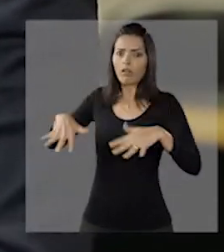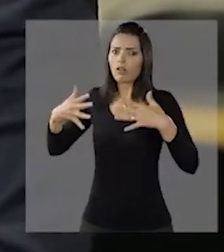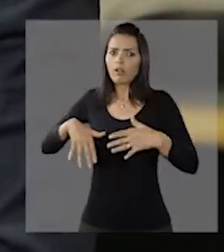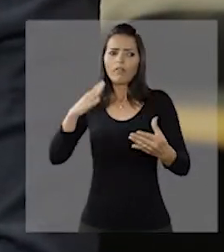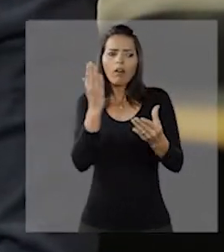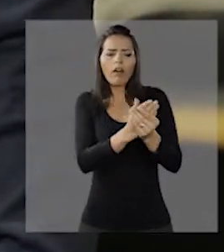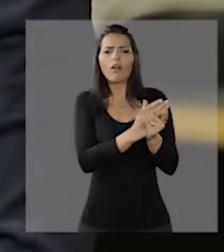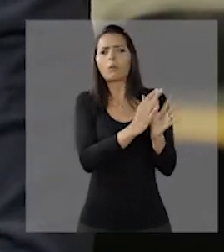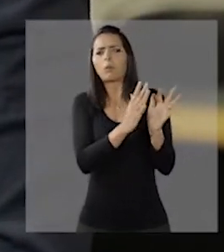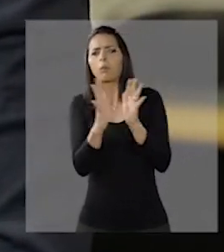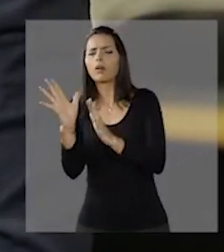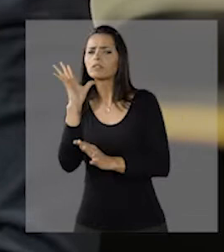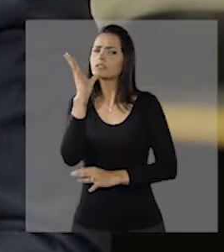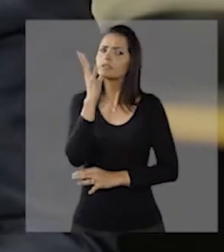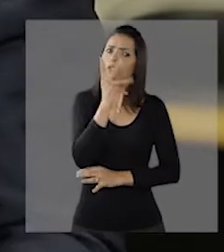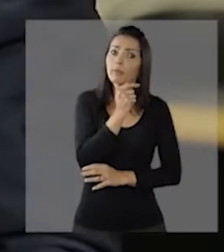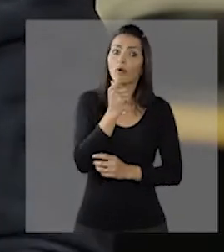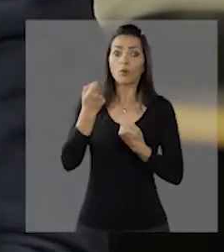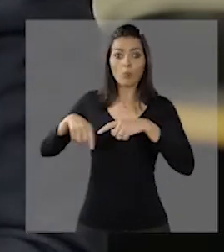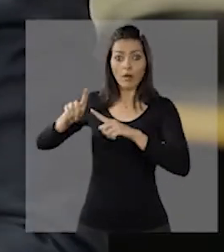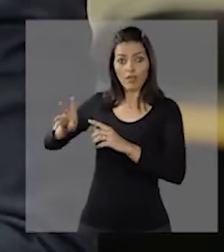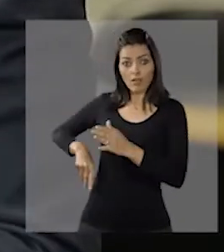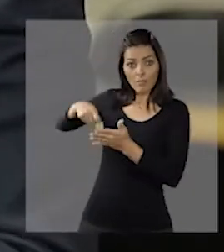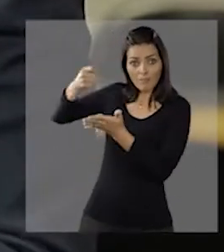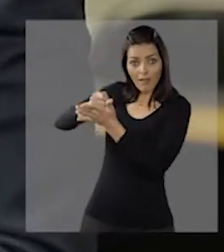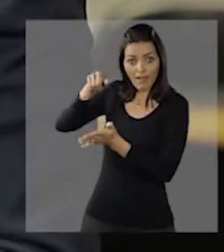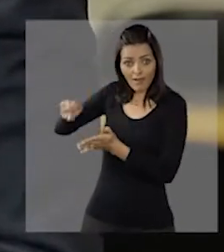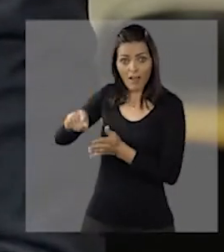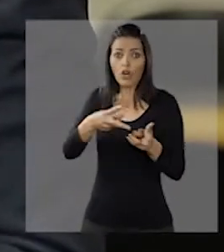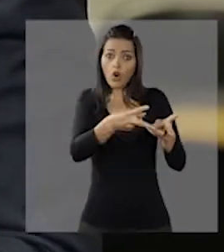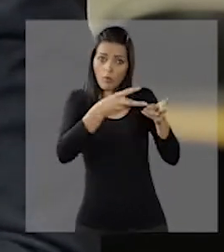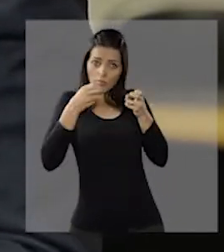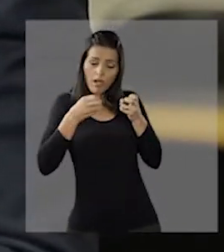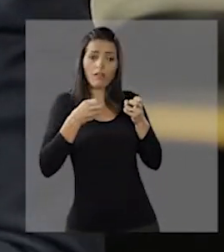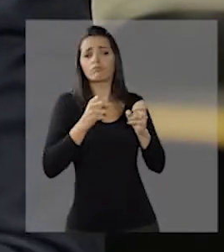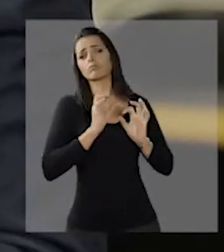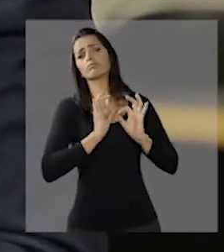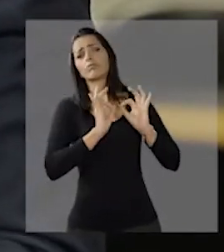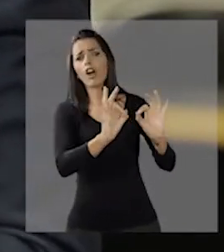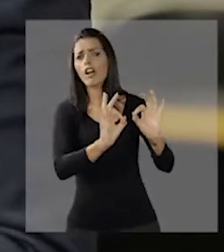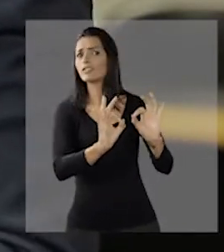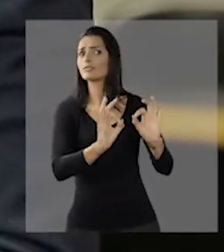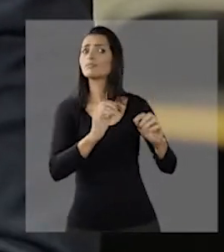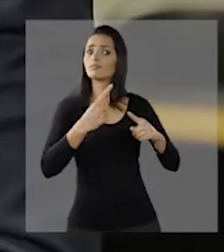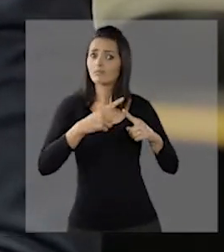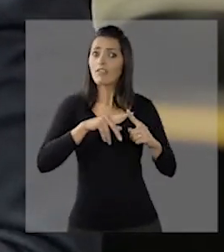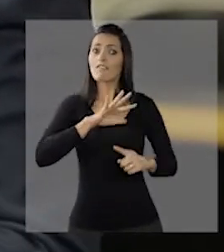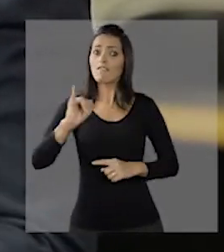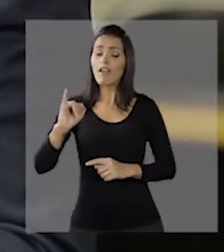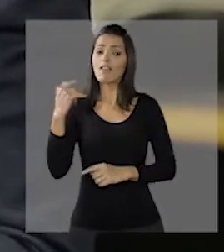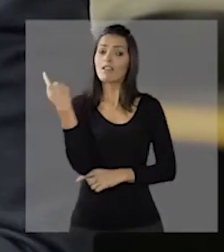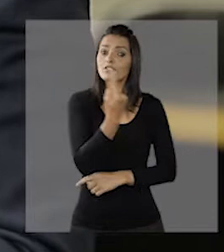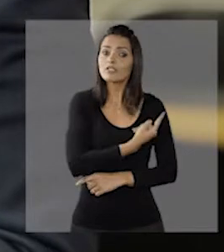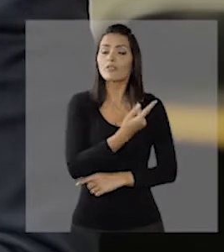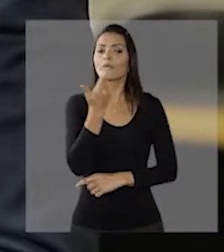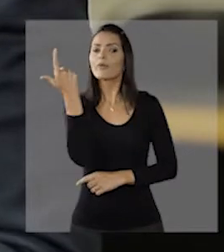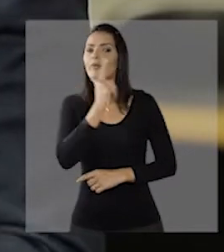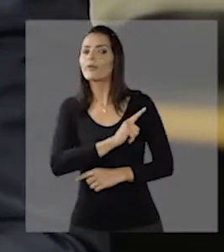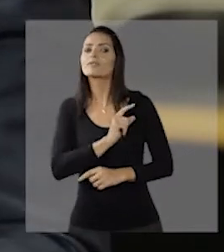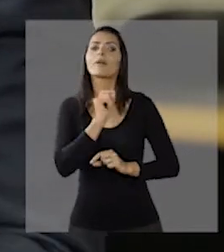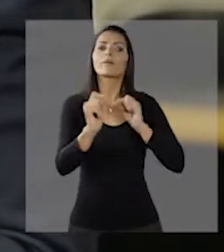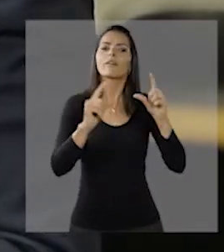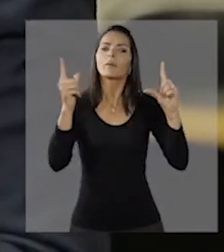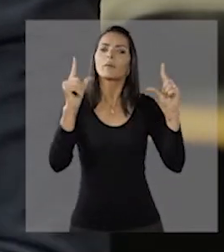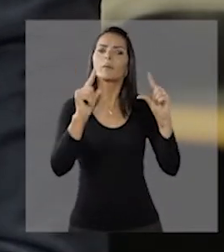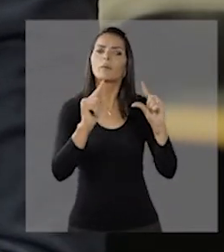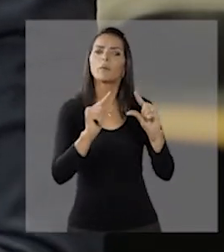não compensa o processo de execução, a morosidade. Essa isenção é um estímulo para que ele possa cobrar e, de certa forma, também